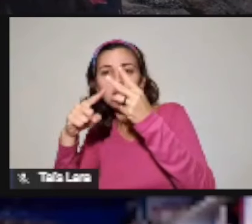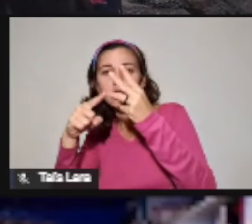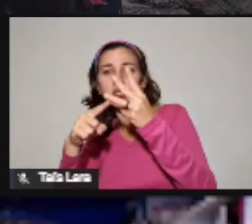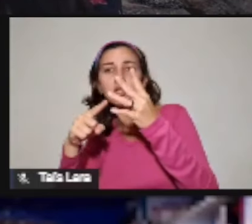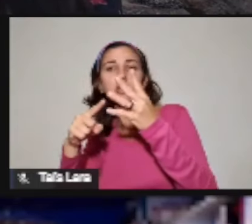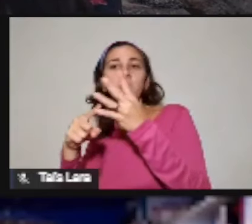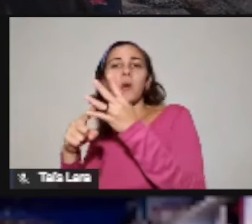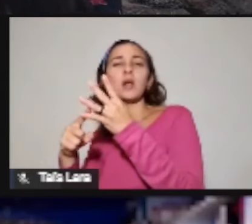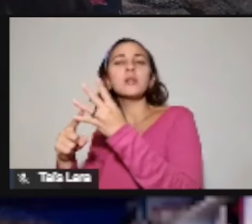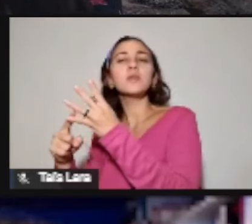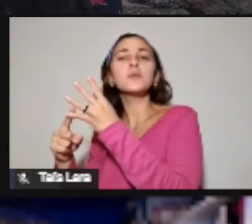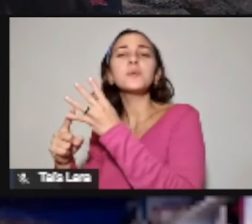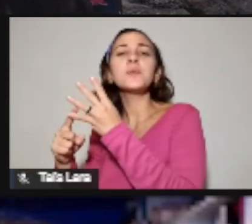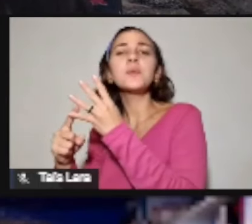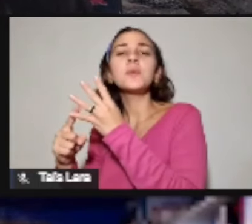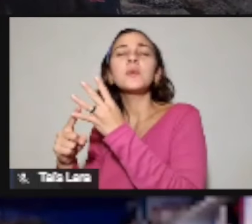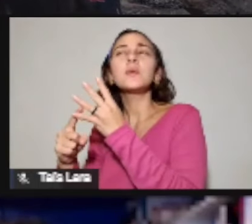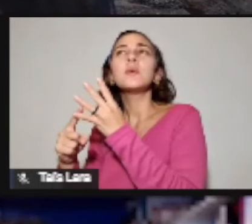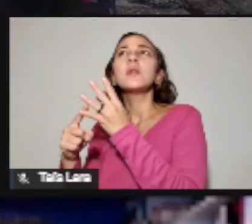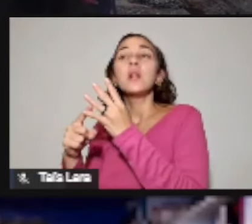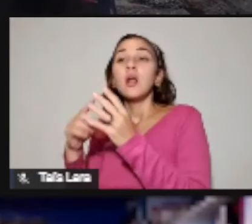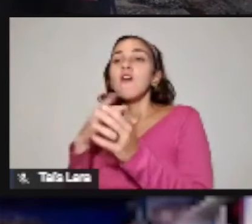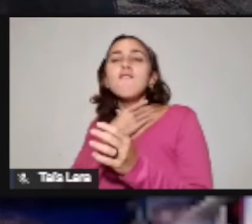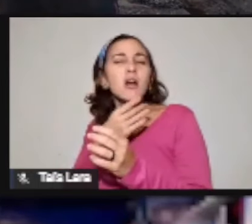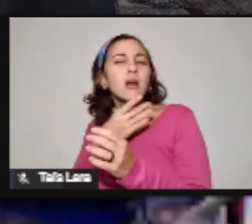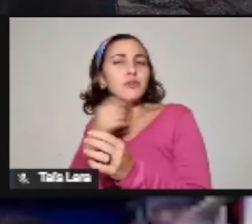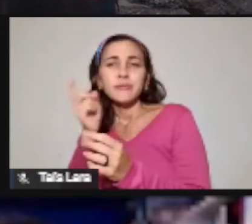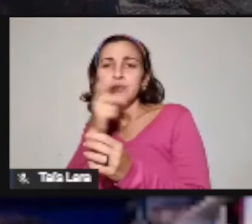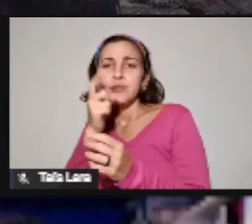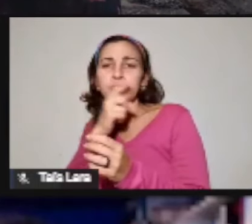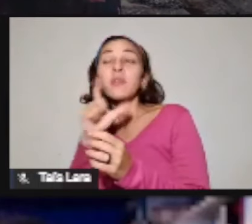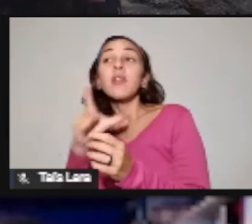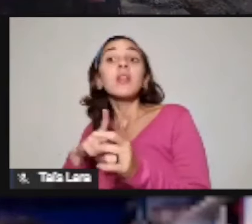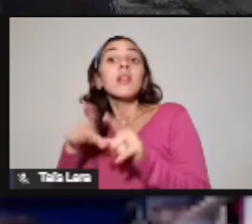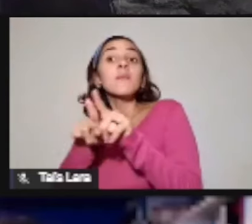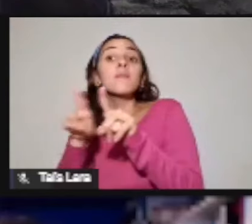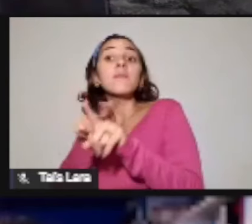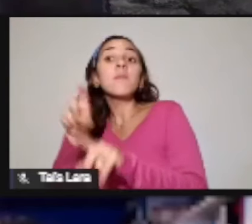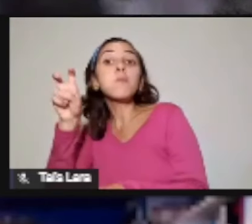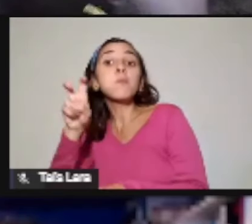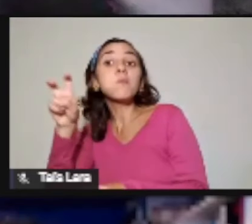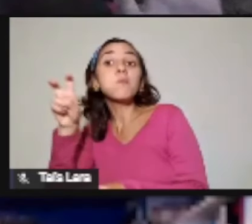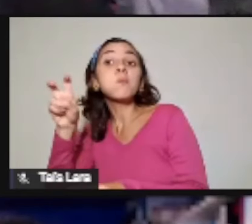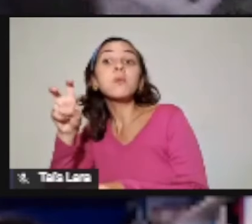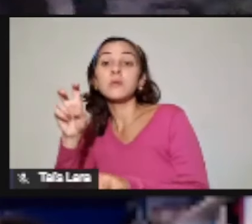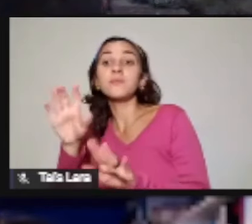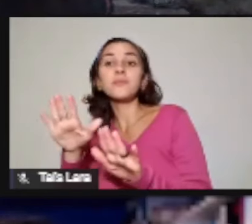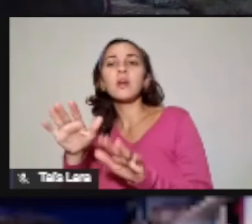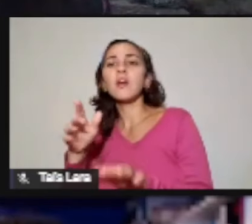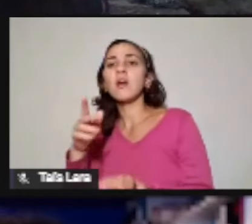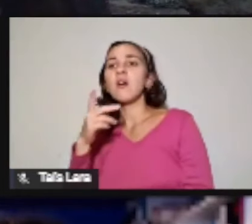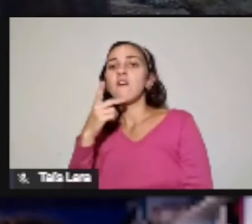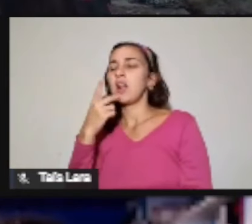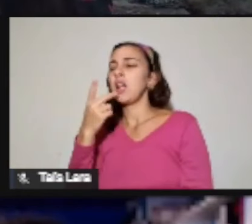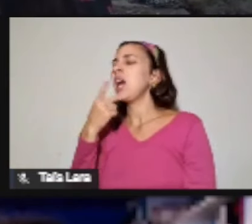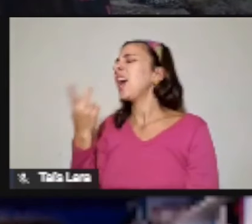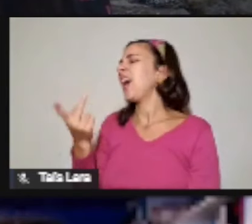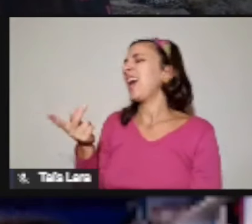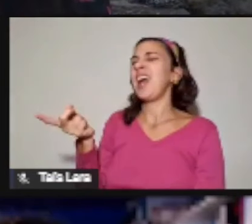Vamos pensar, já falamos dos adultos. Ah, sim, e tem a questão de falar, não, Carol, mas veja só, não é castigo físico, é só